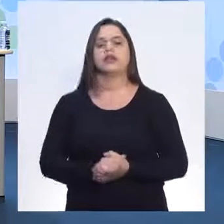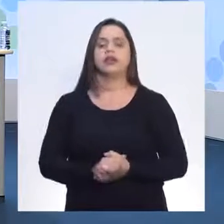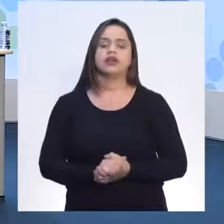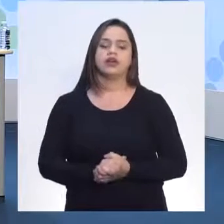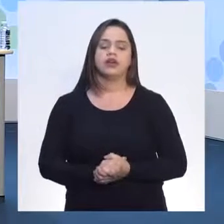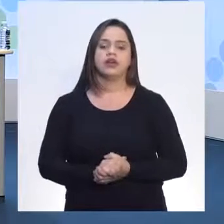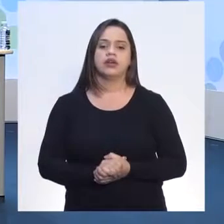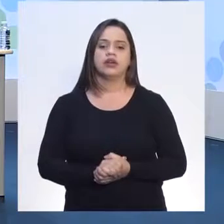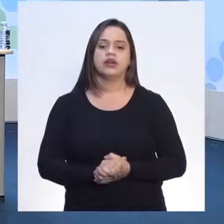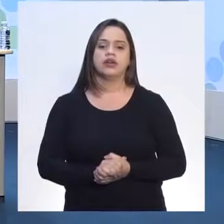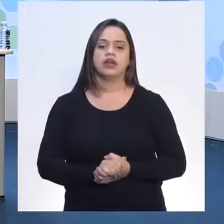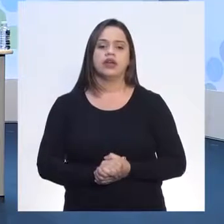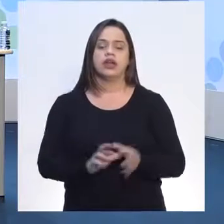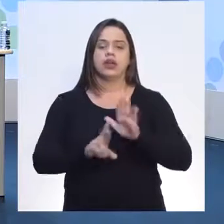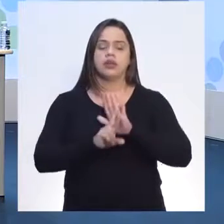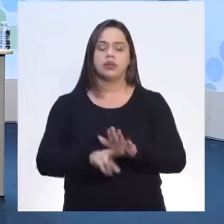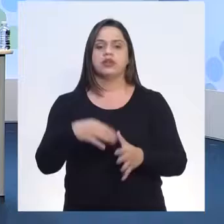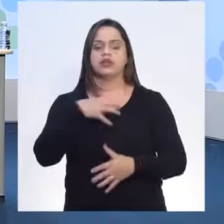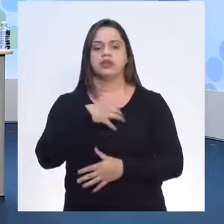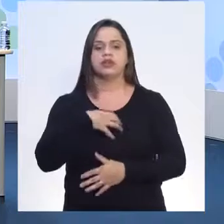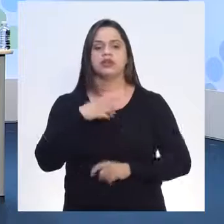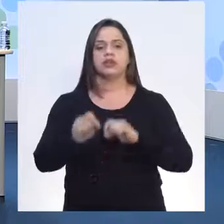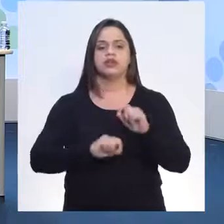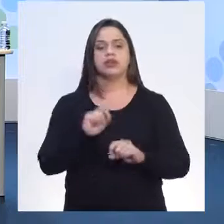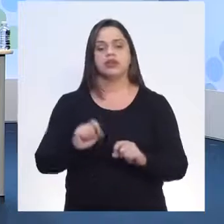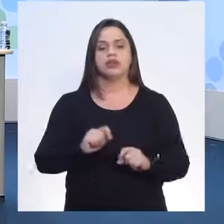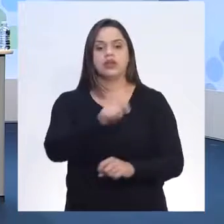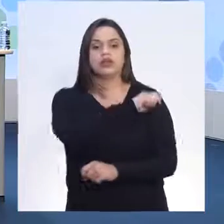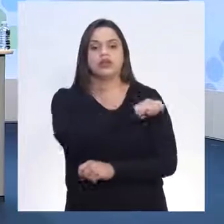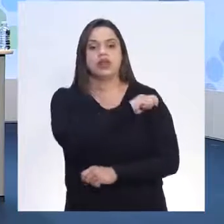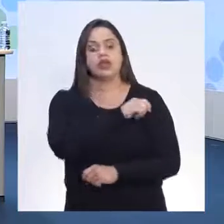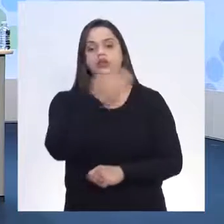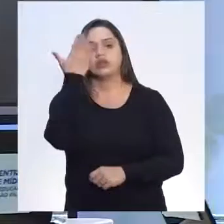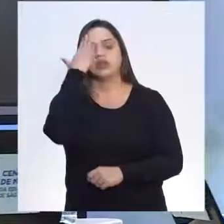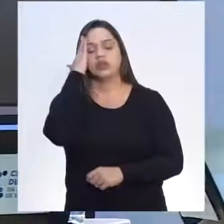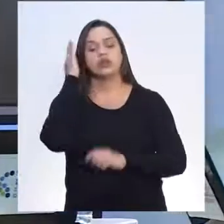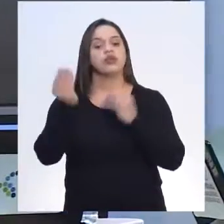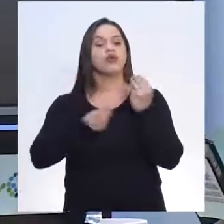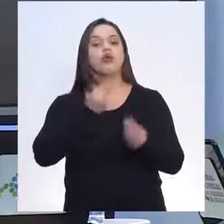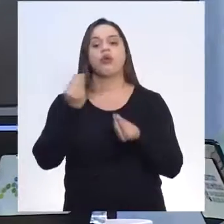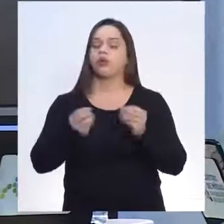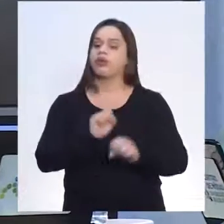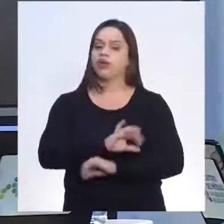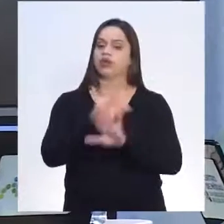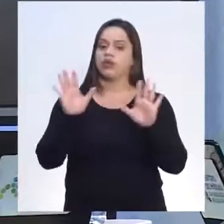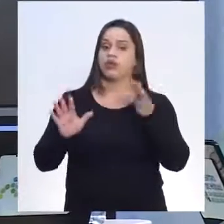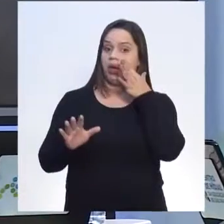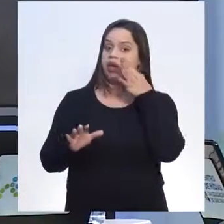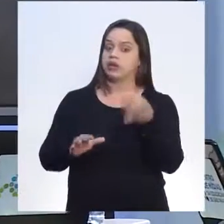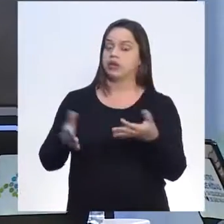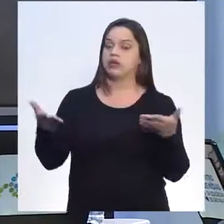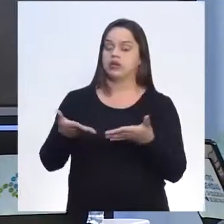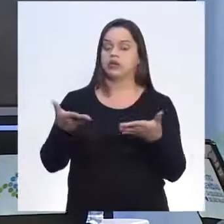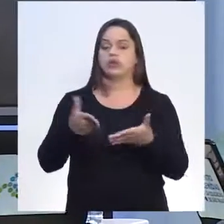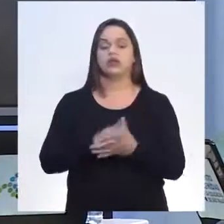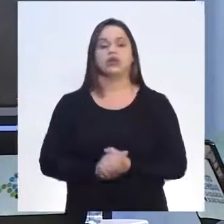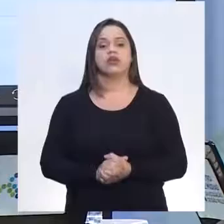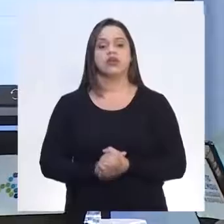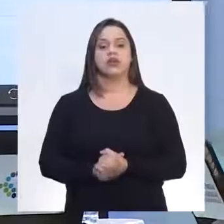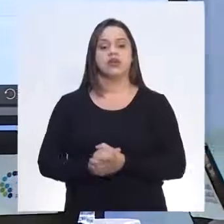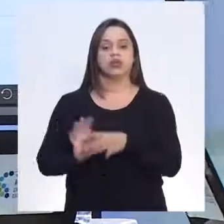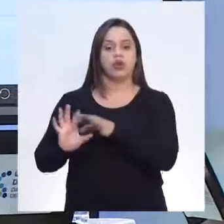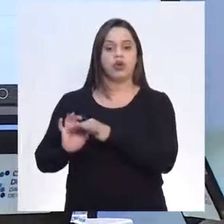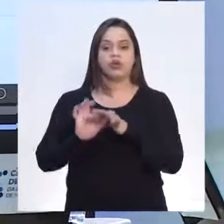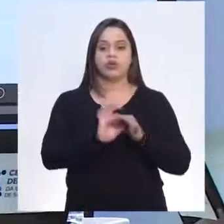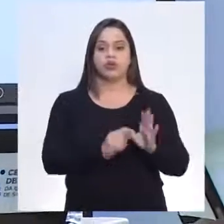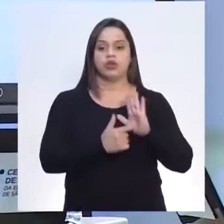Tentar representar isso de uma forma com que os alunos entendam da seguinte forma. Preste bastante atenção no contexto